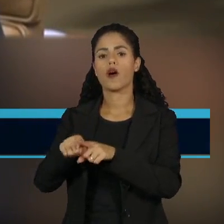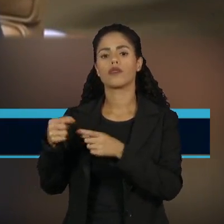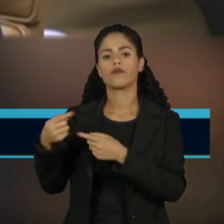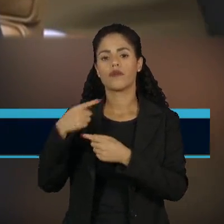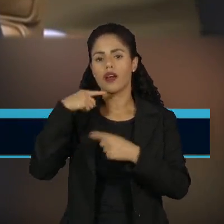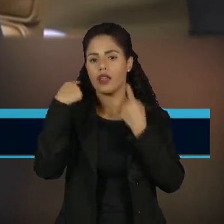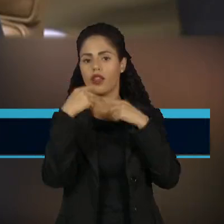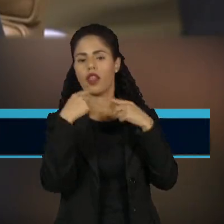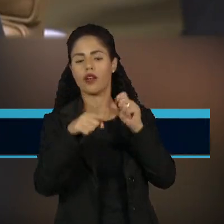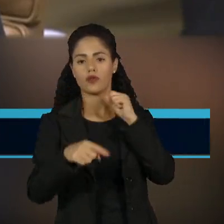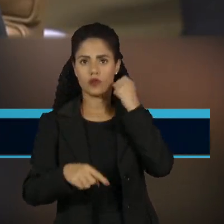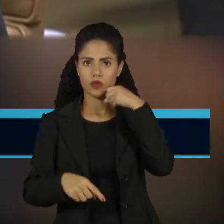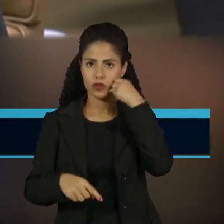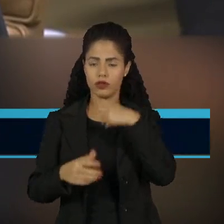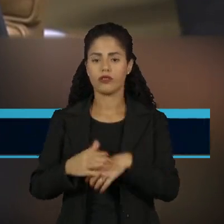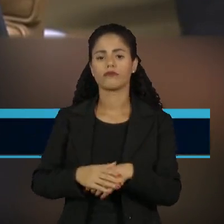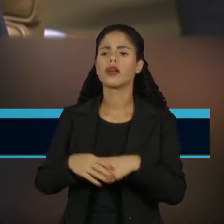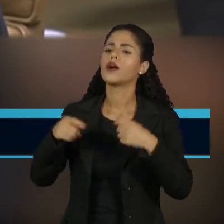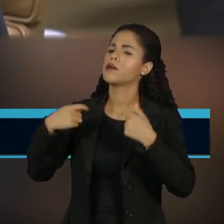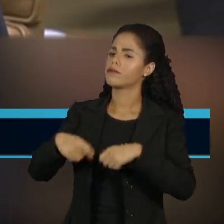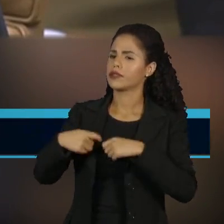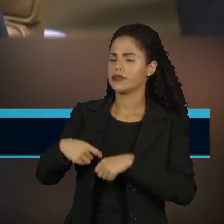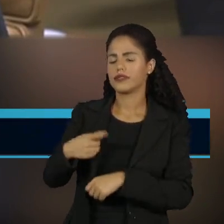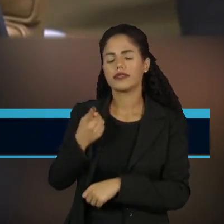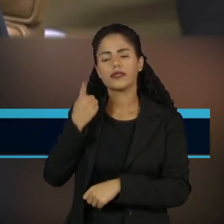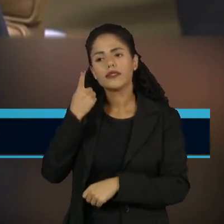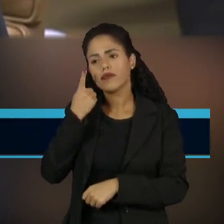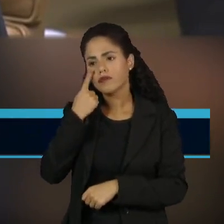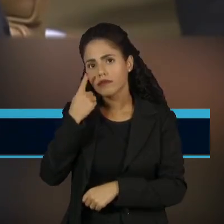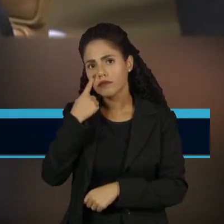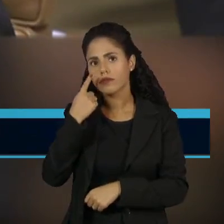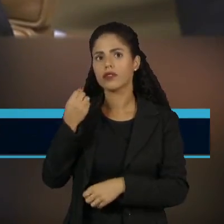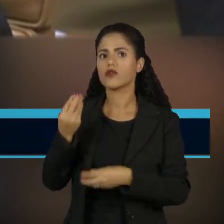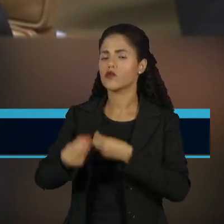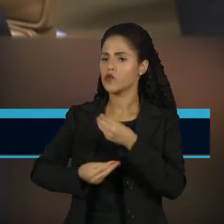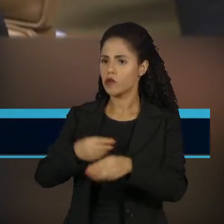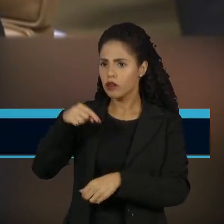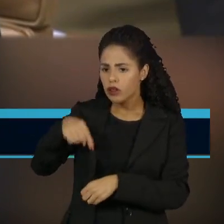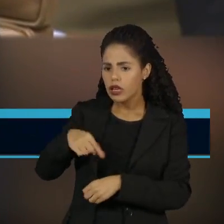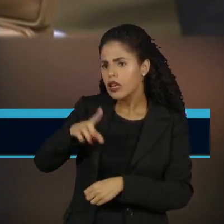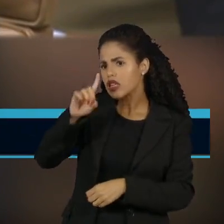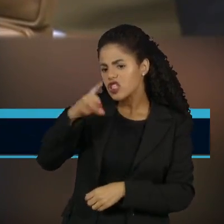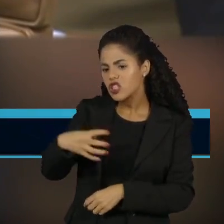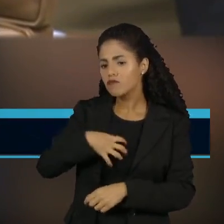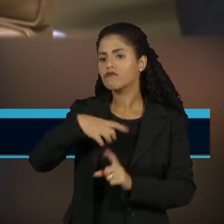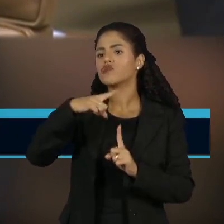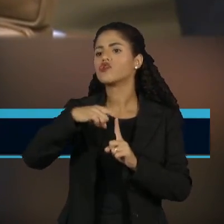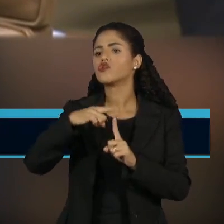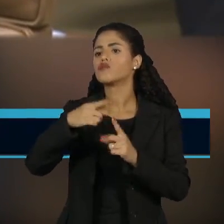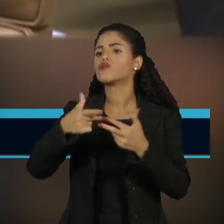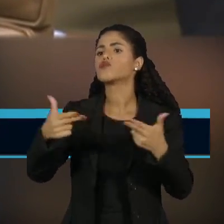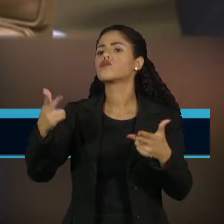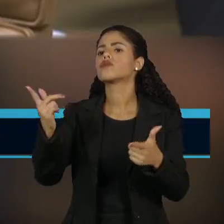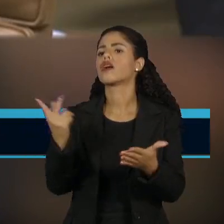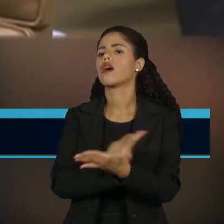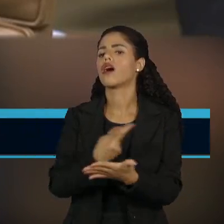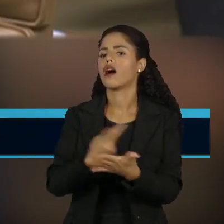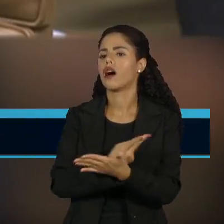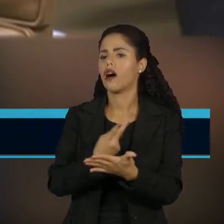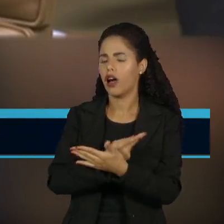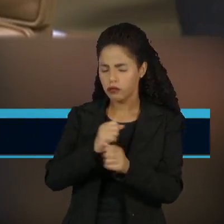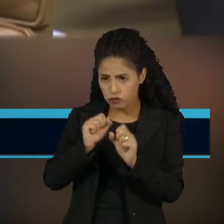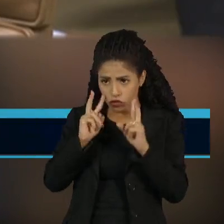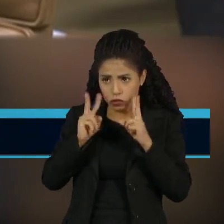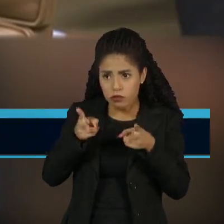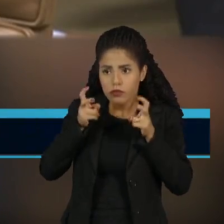aprovaram a emenda. É preciso altivez para rechaçar esse tipo de ameaça de maneira muito